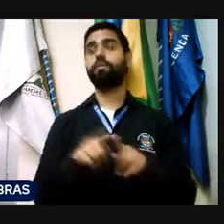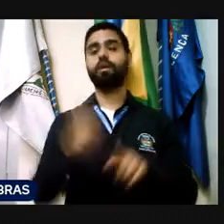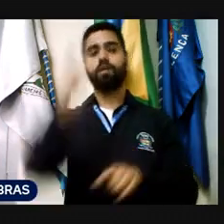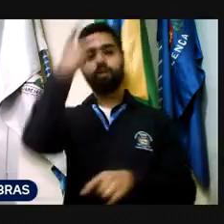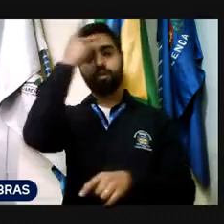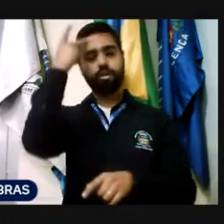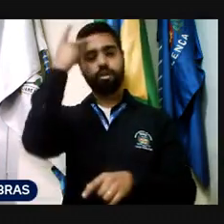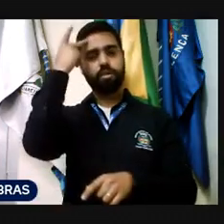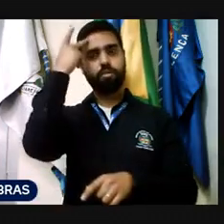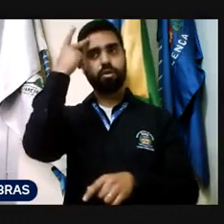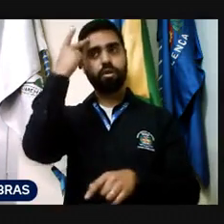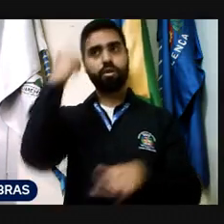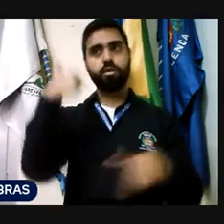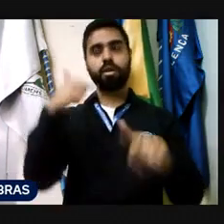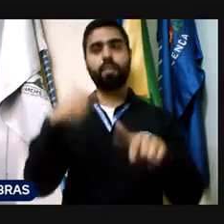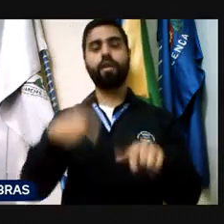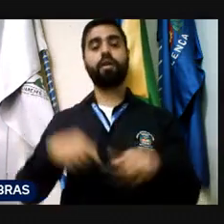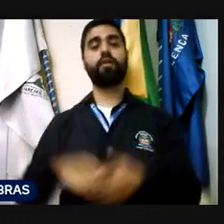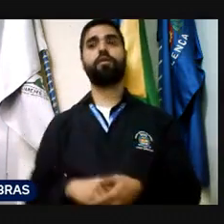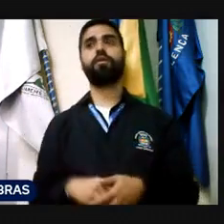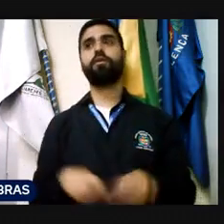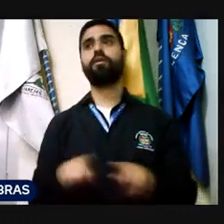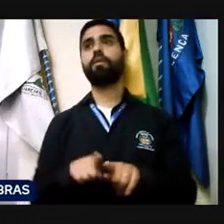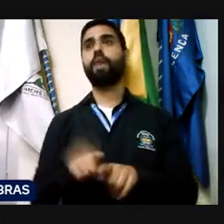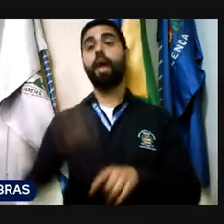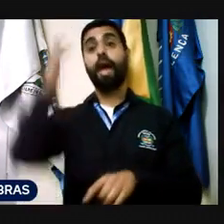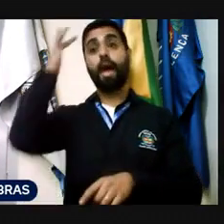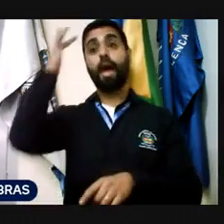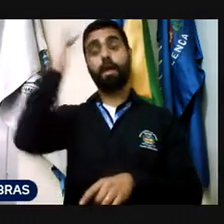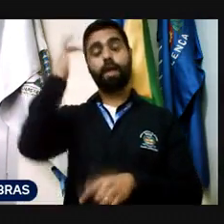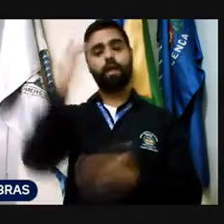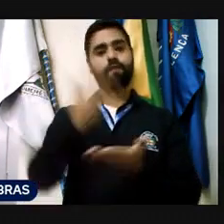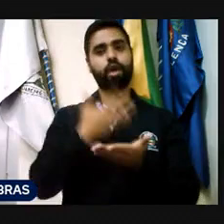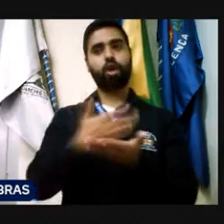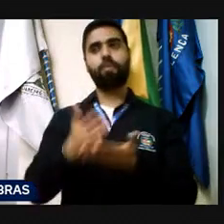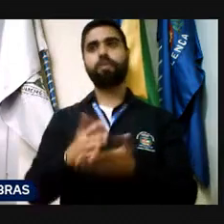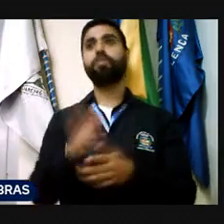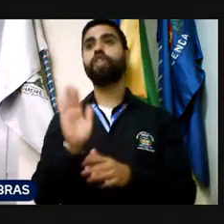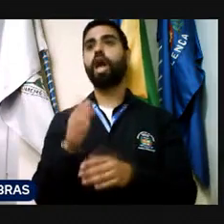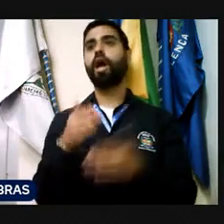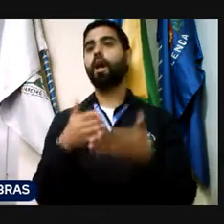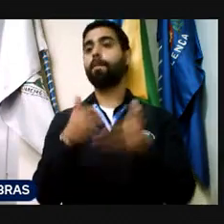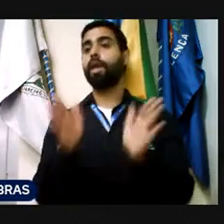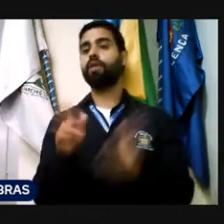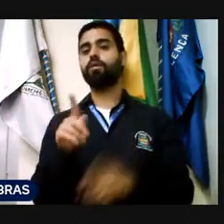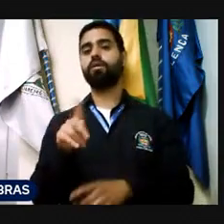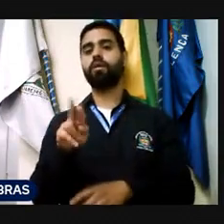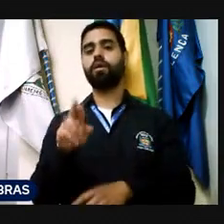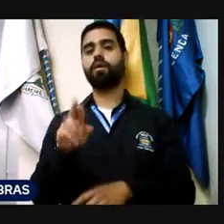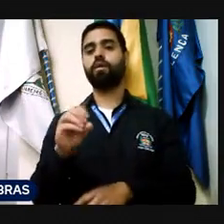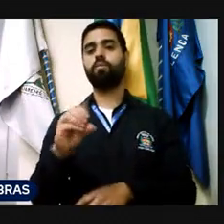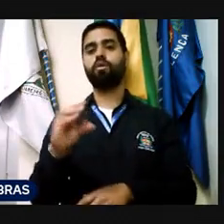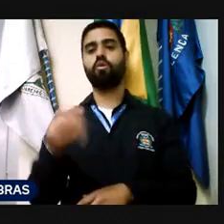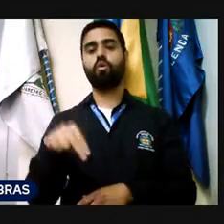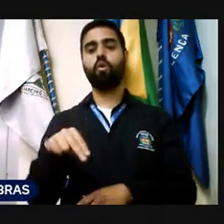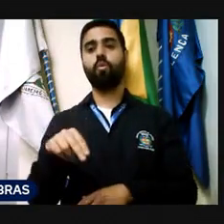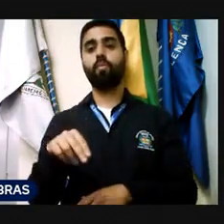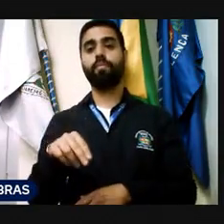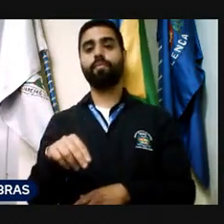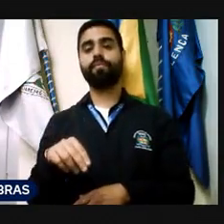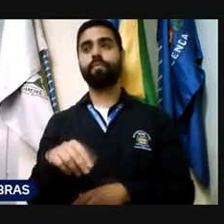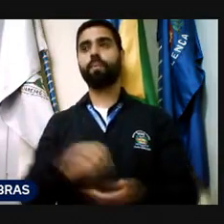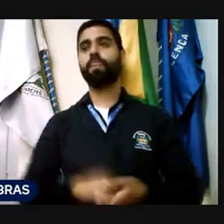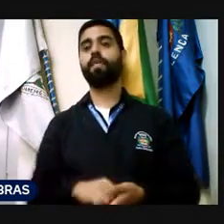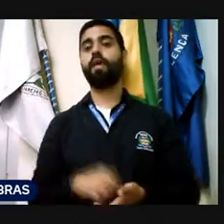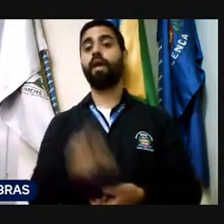meninos e as meninas que tomaram posse estarão aqui amanhã já com o PROCON aberto. A Rita será a